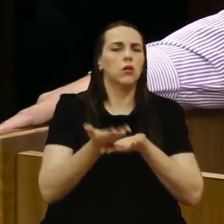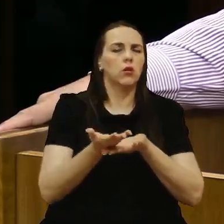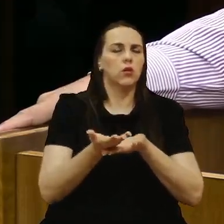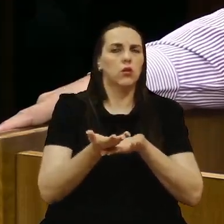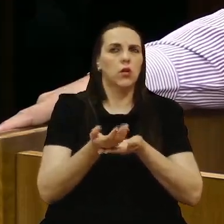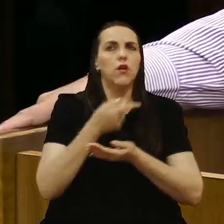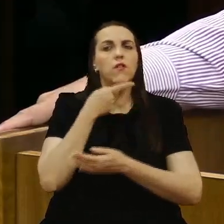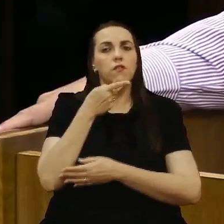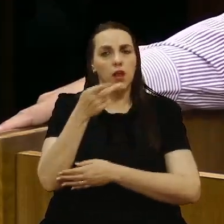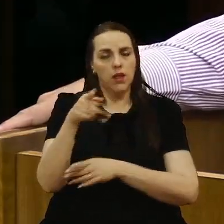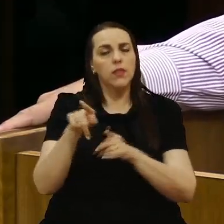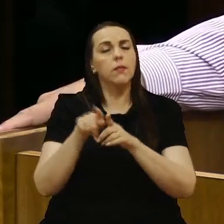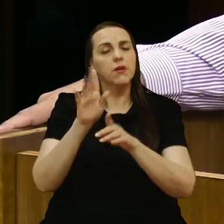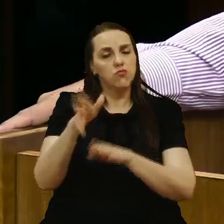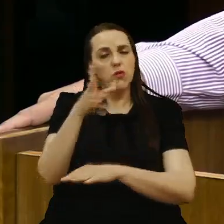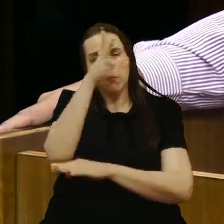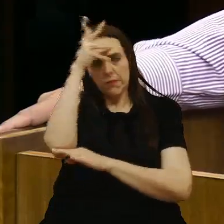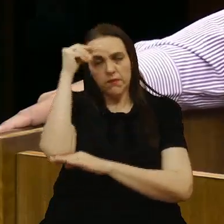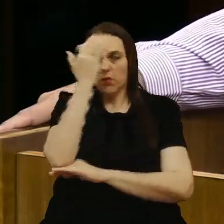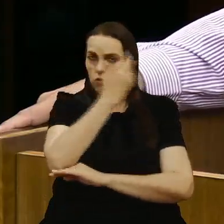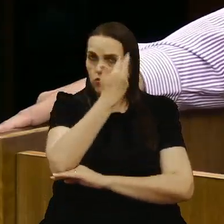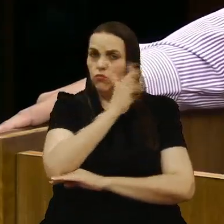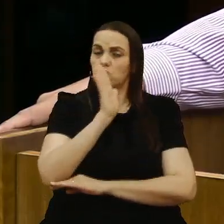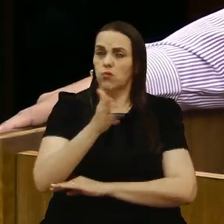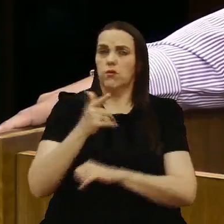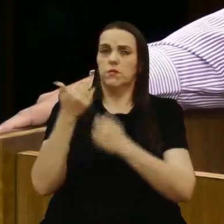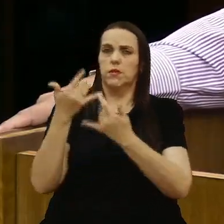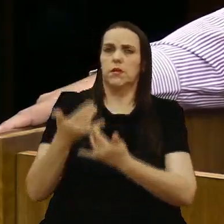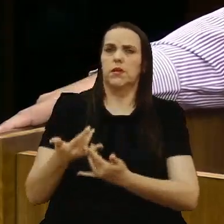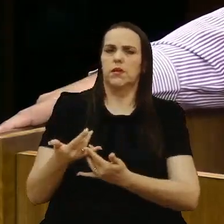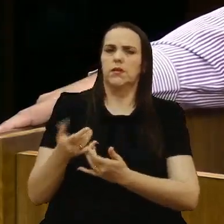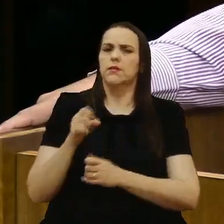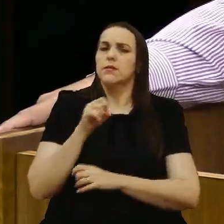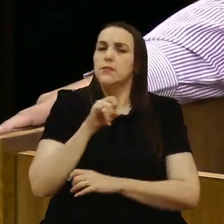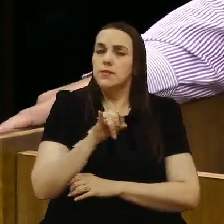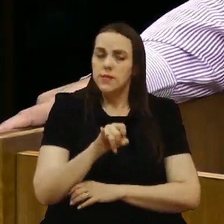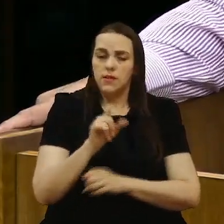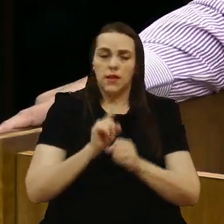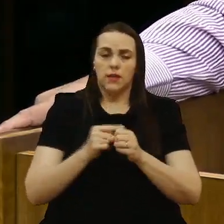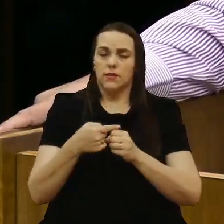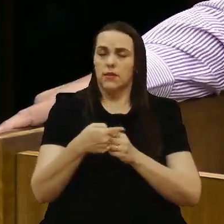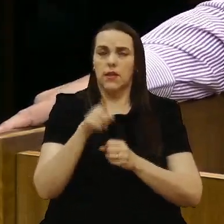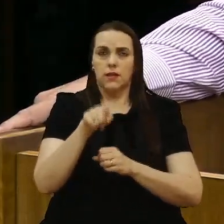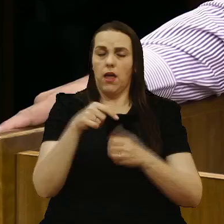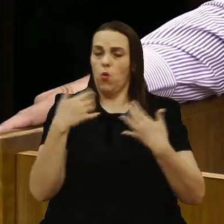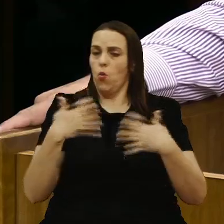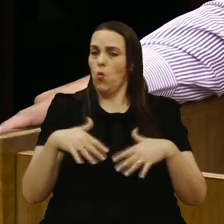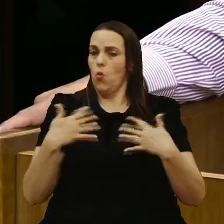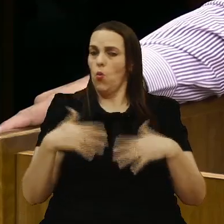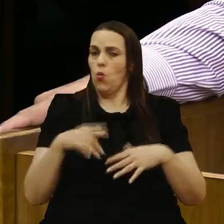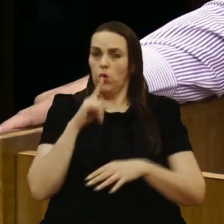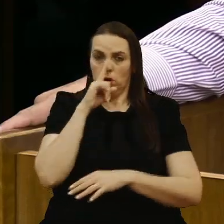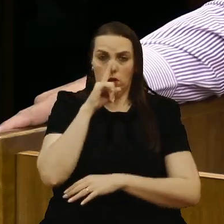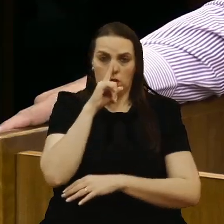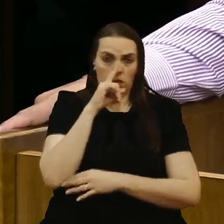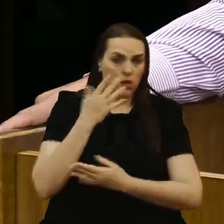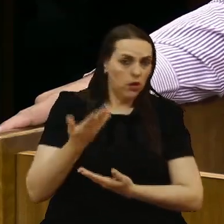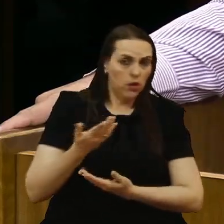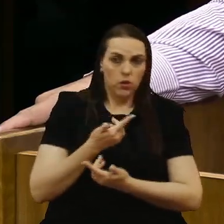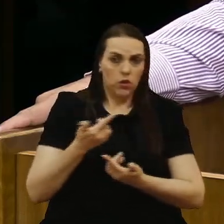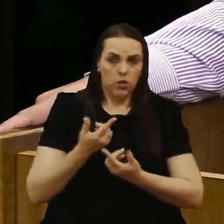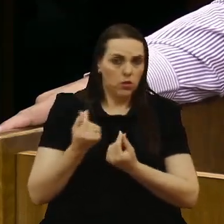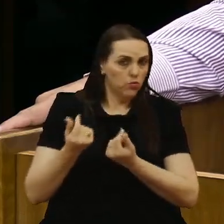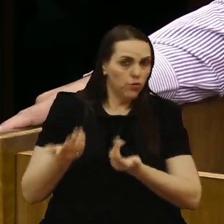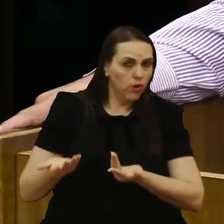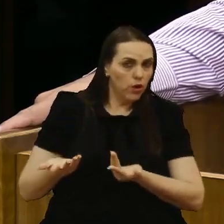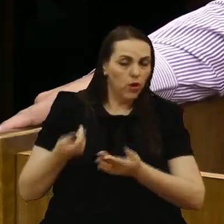ao prefeito já. Bom, se a situação do município é alarmante, o